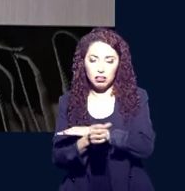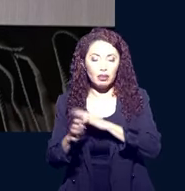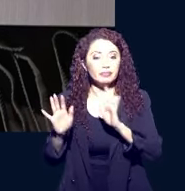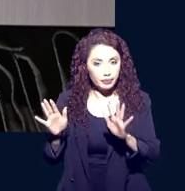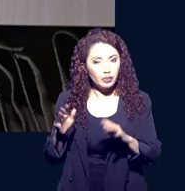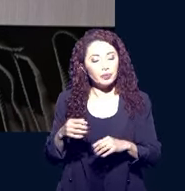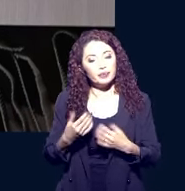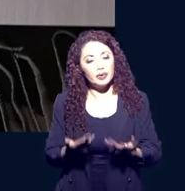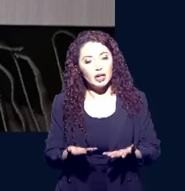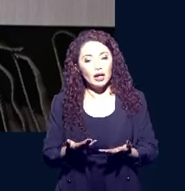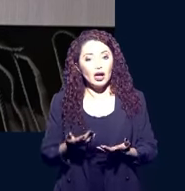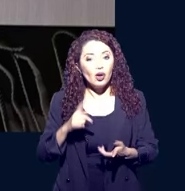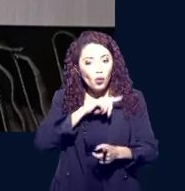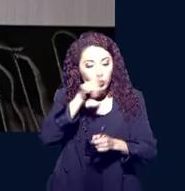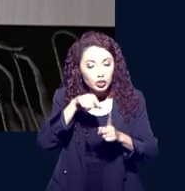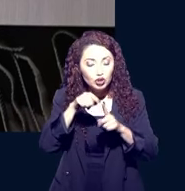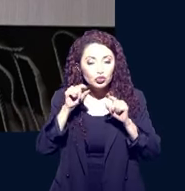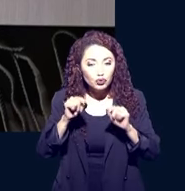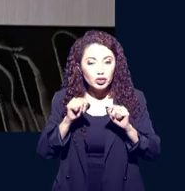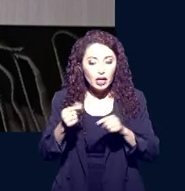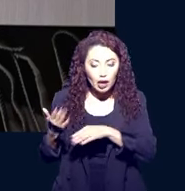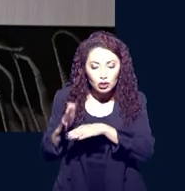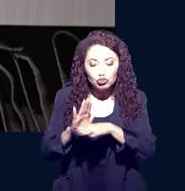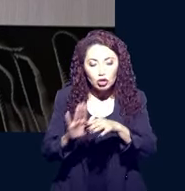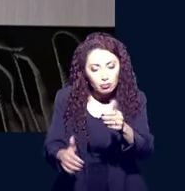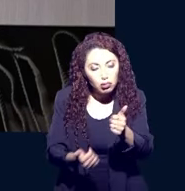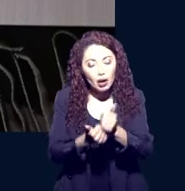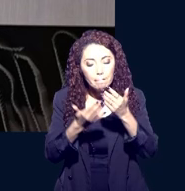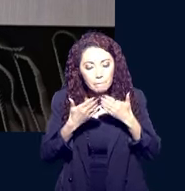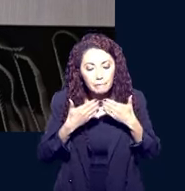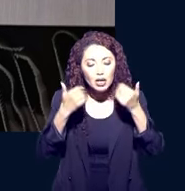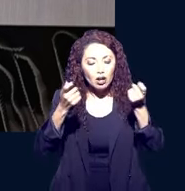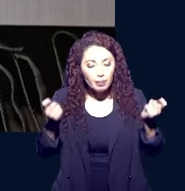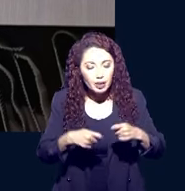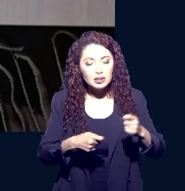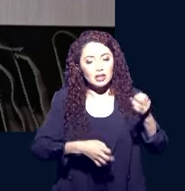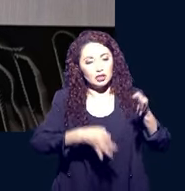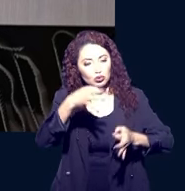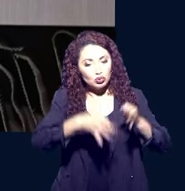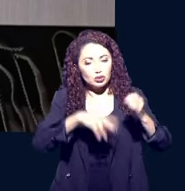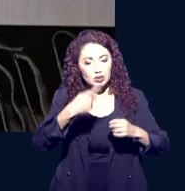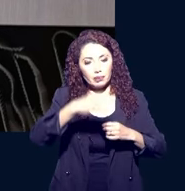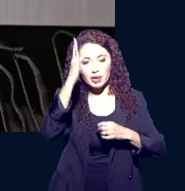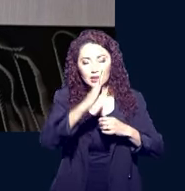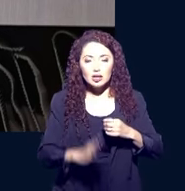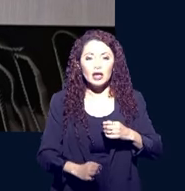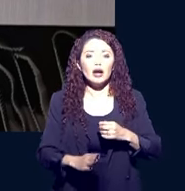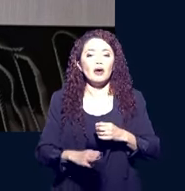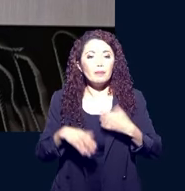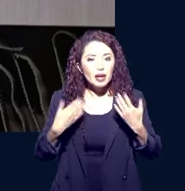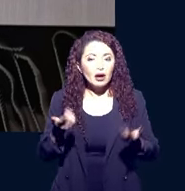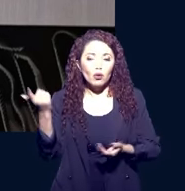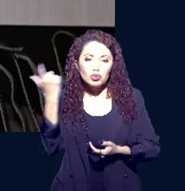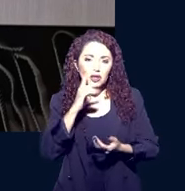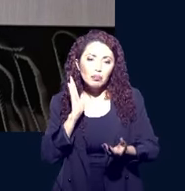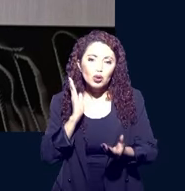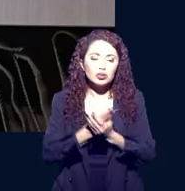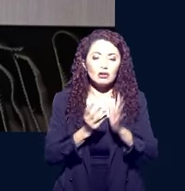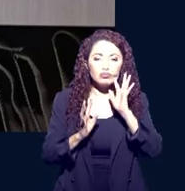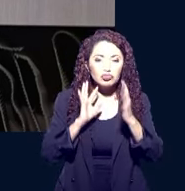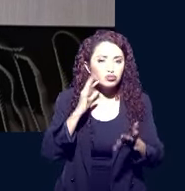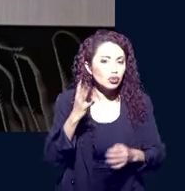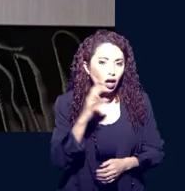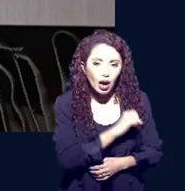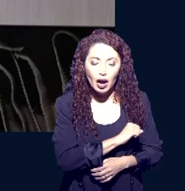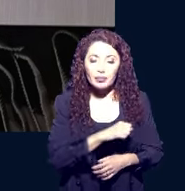sobretudo melhorar a eficiência da justiça brasileira reduzindo o prazo de duração dos processos que hoje no Brasil é de